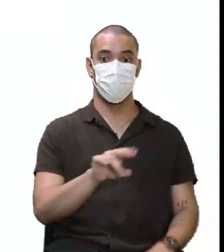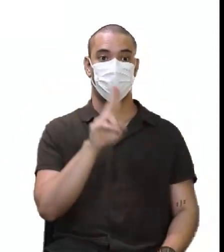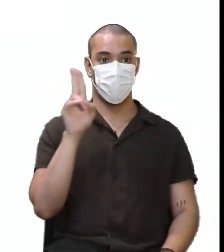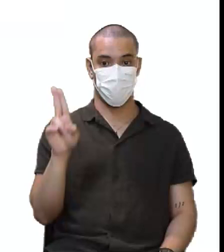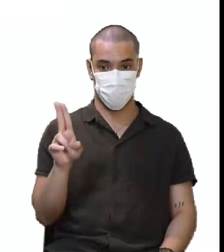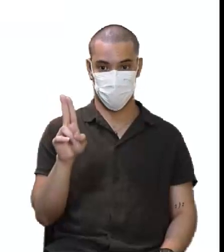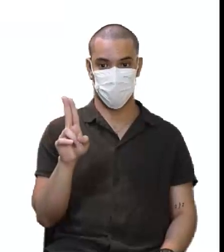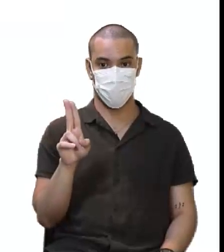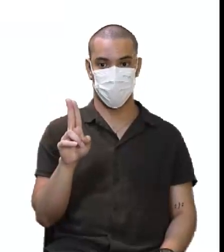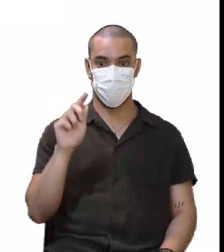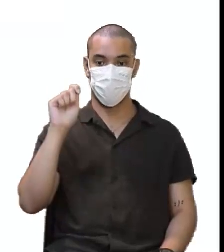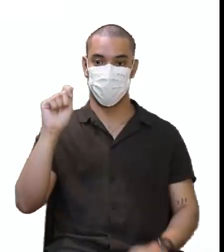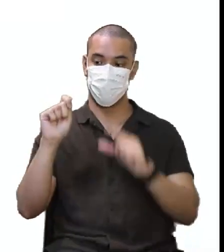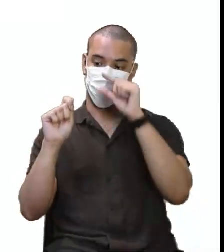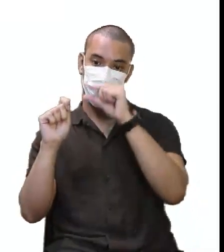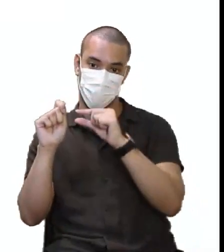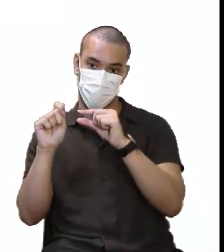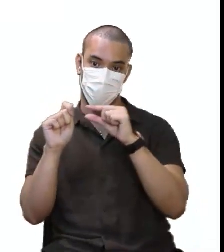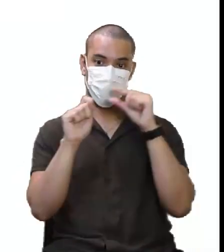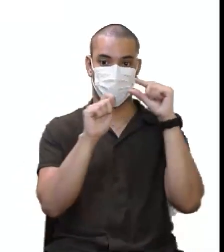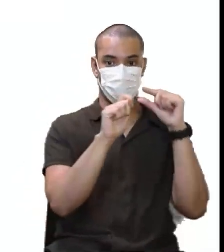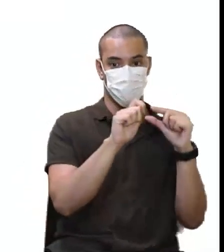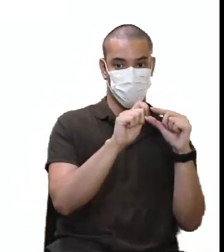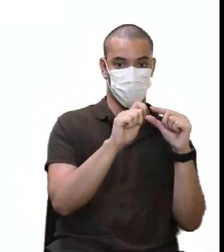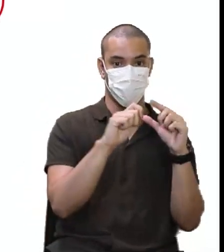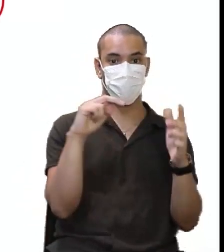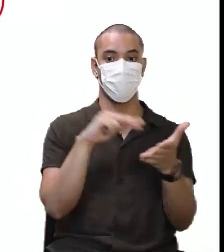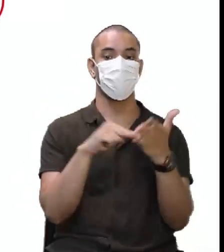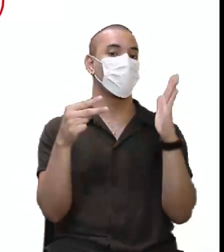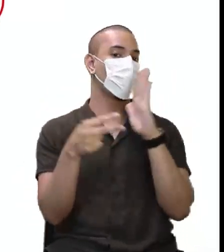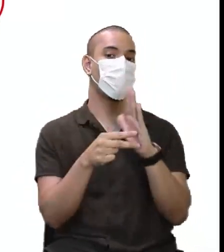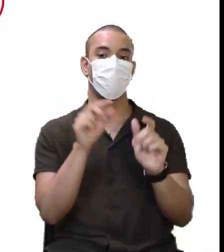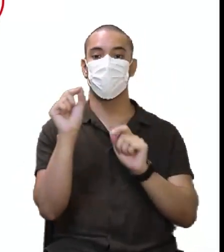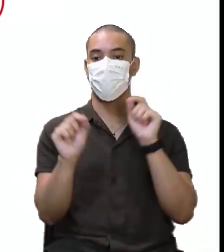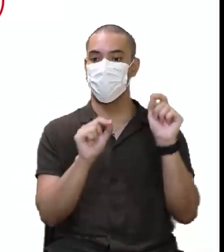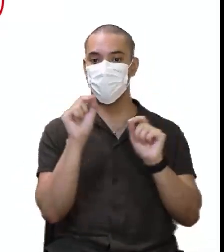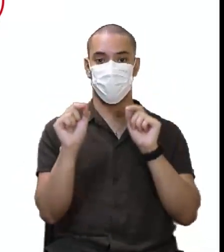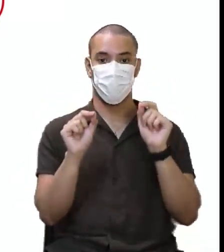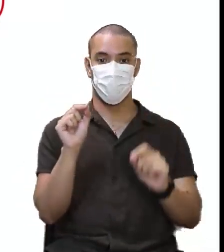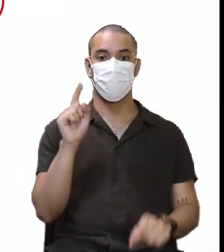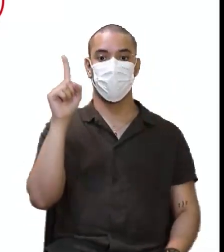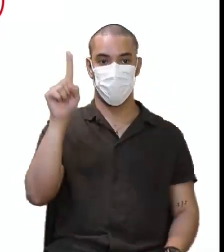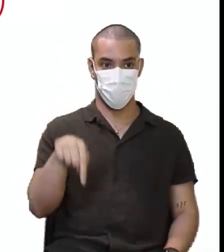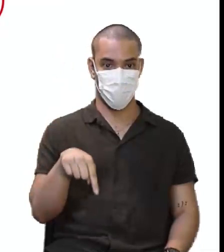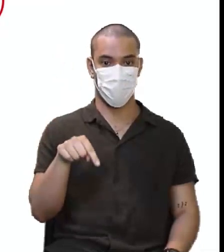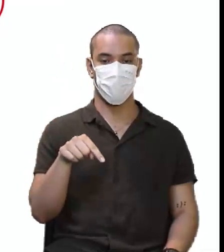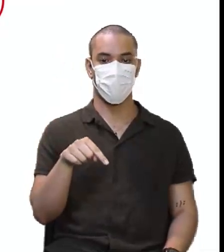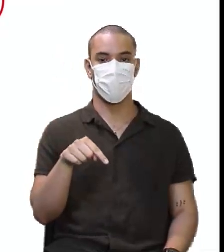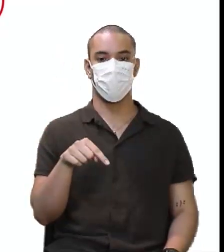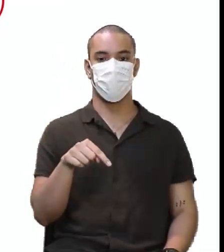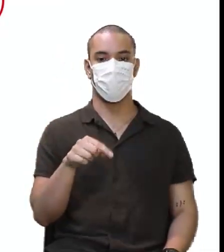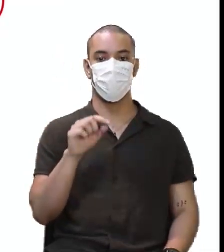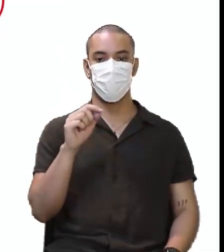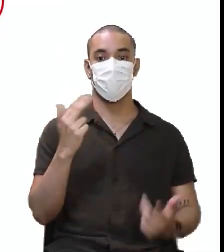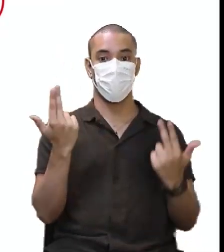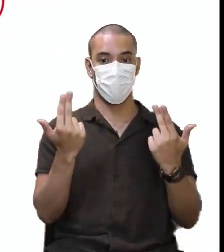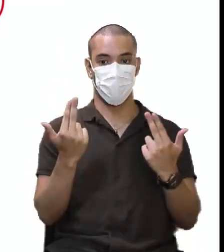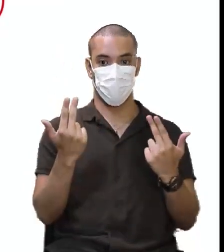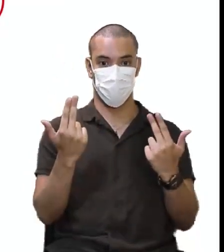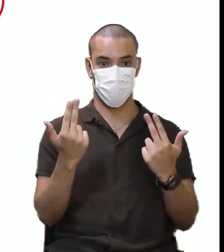ou azinho, a gente diz que esses genes alélos são